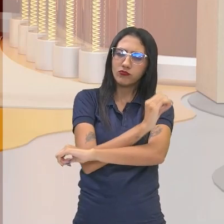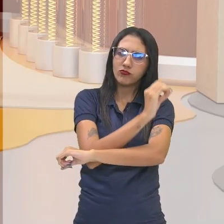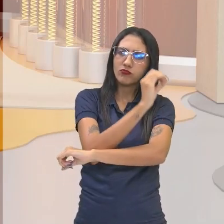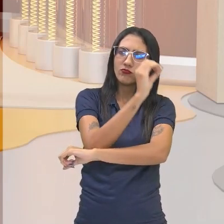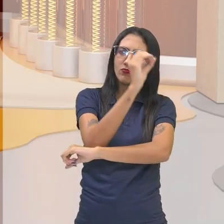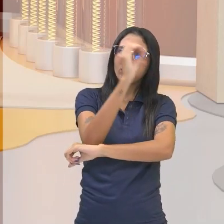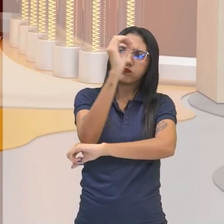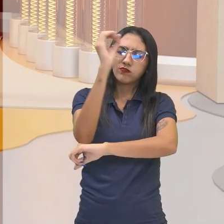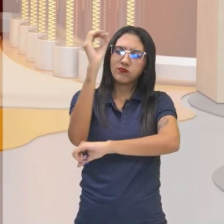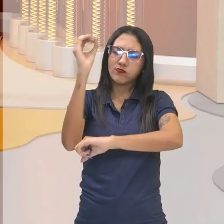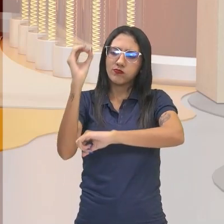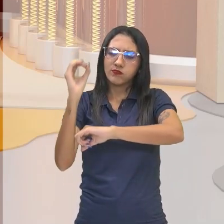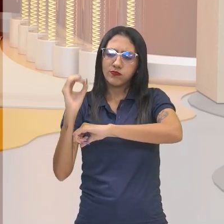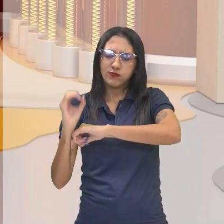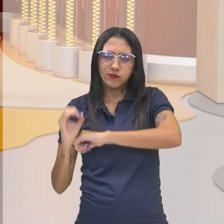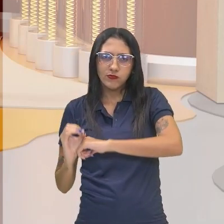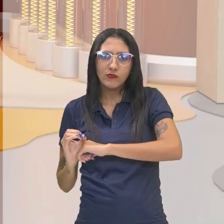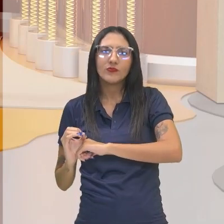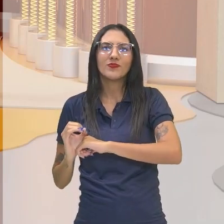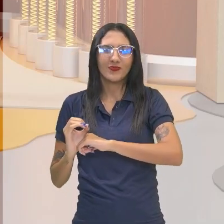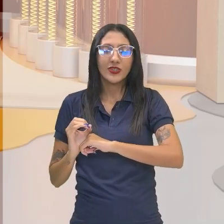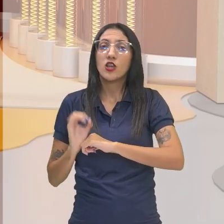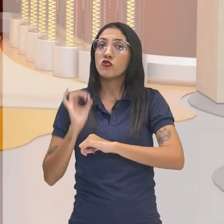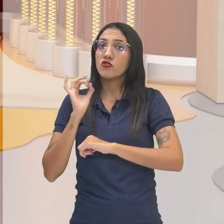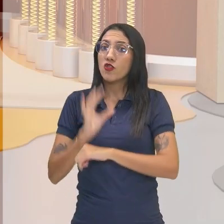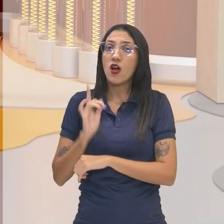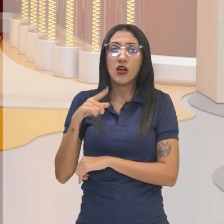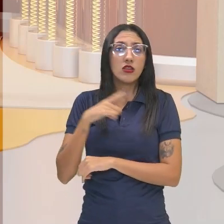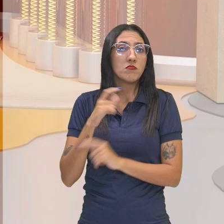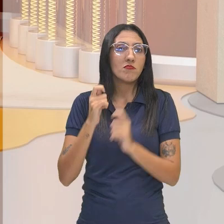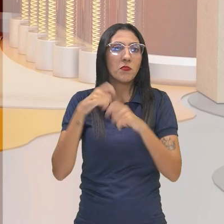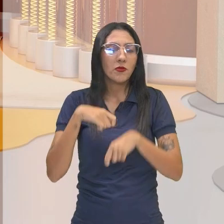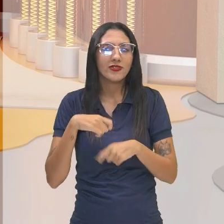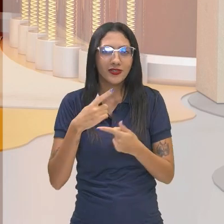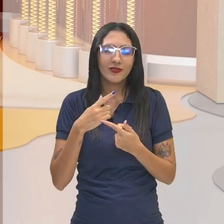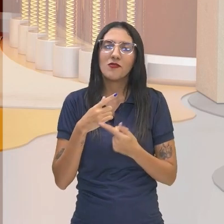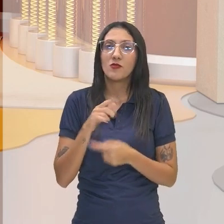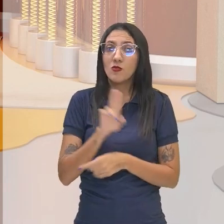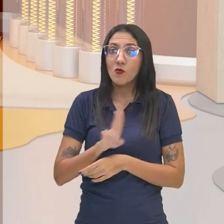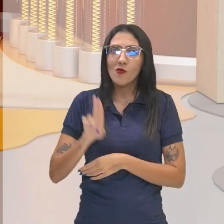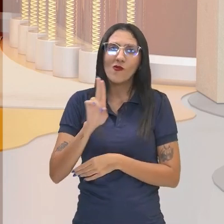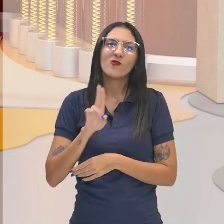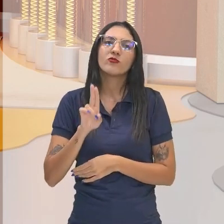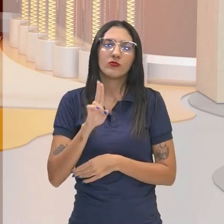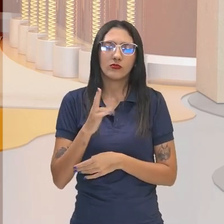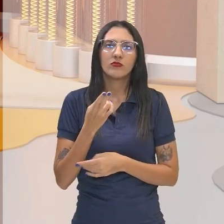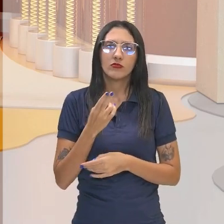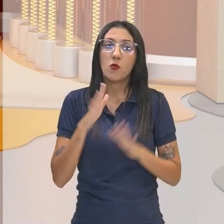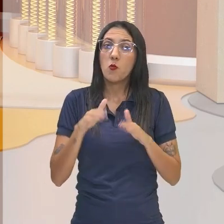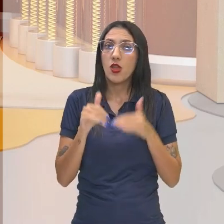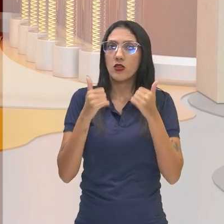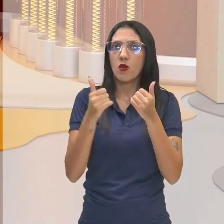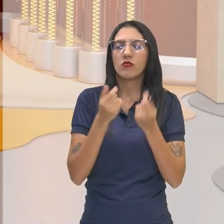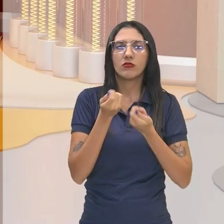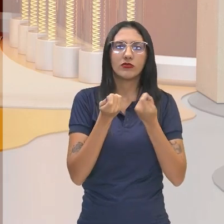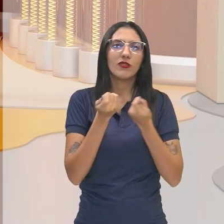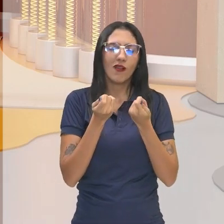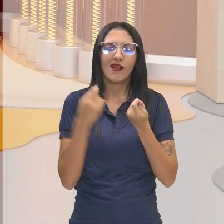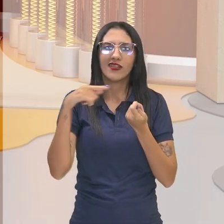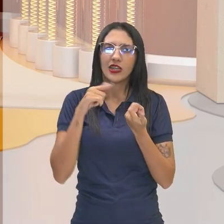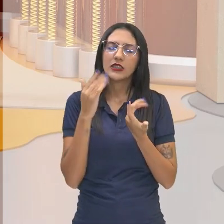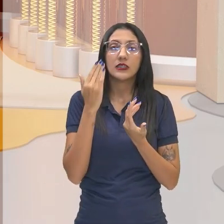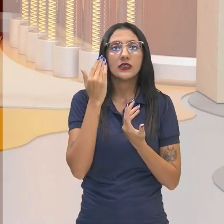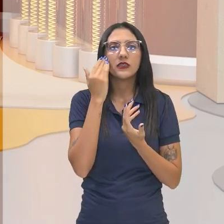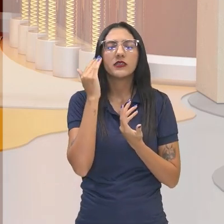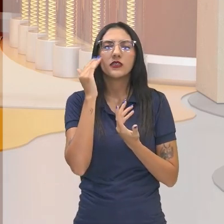nascer ao pôr do sol, é que era ali a medida mais próxima de medir,